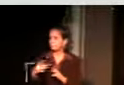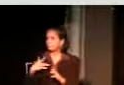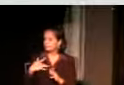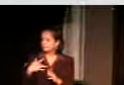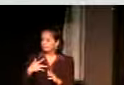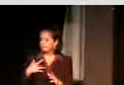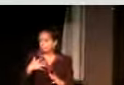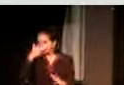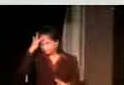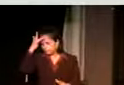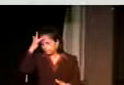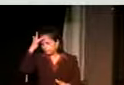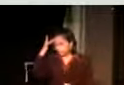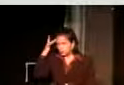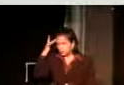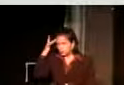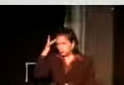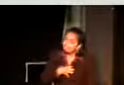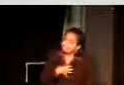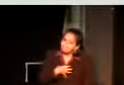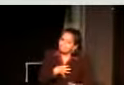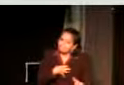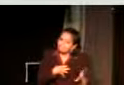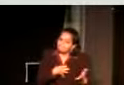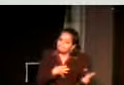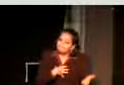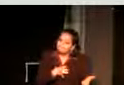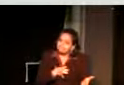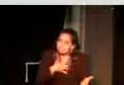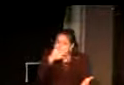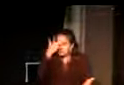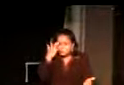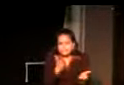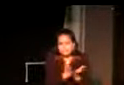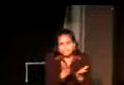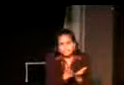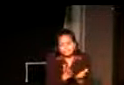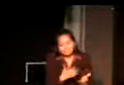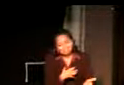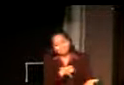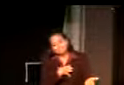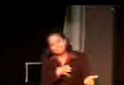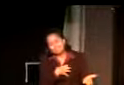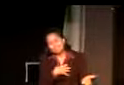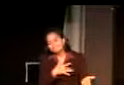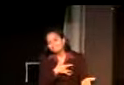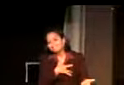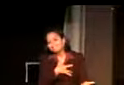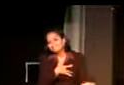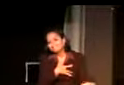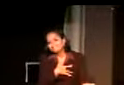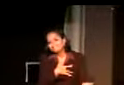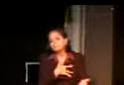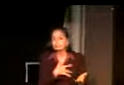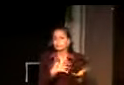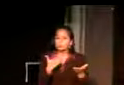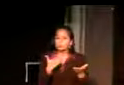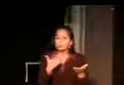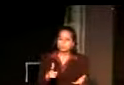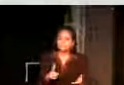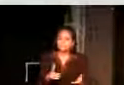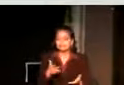é aquela pessoa que sente compaixão pela miséria alheia outra definição pode ser essa